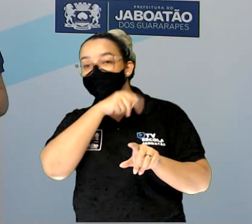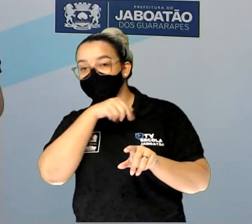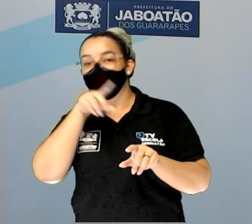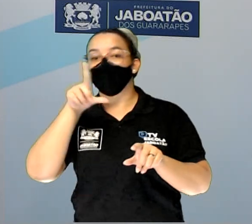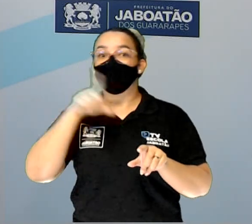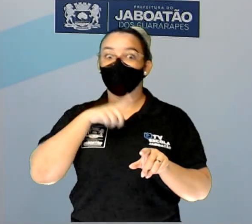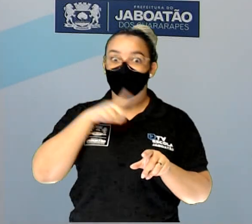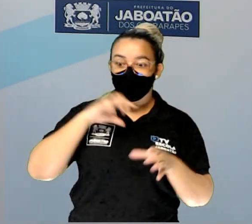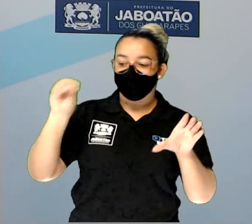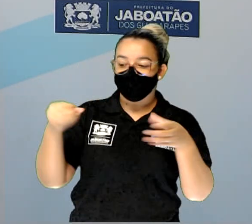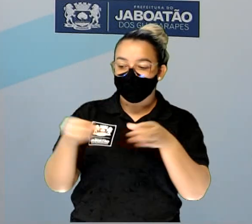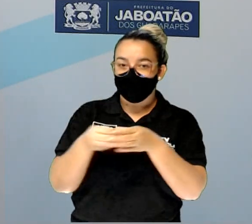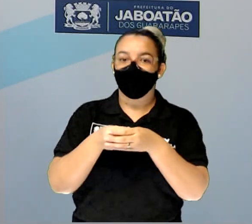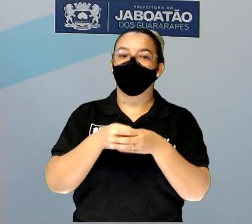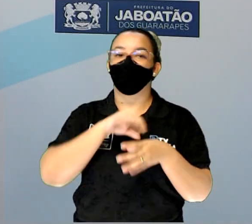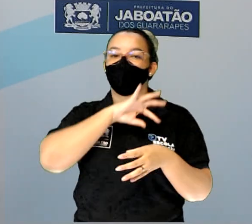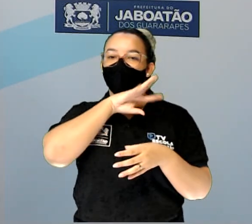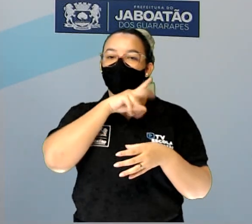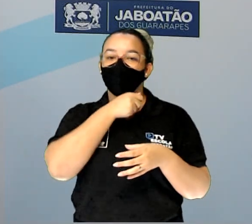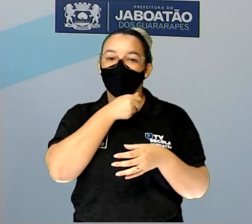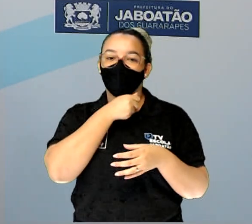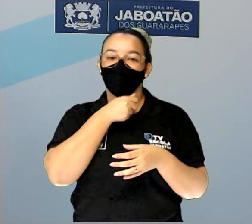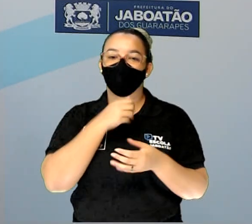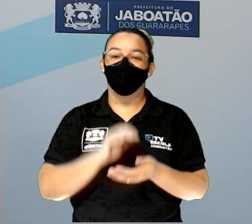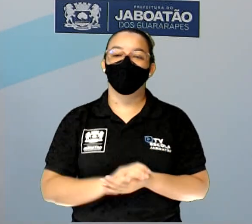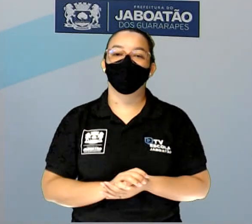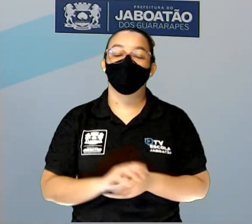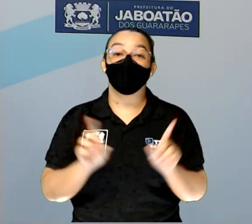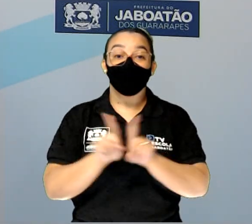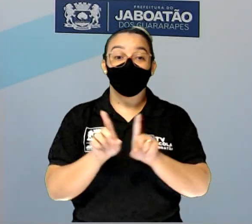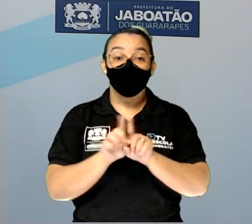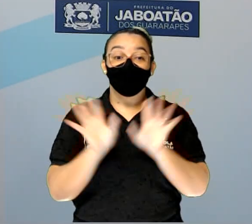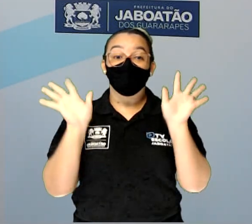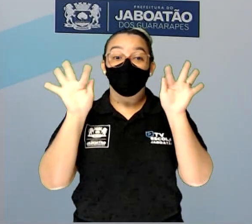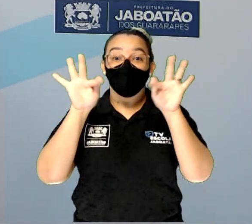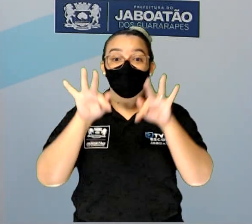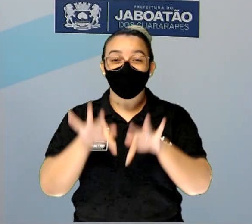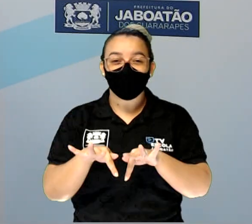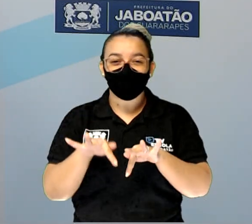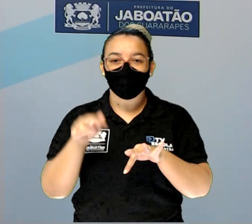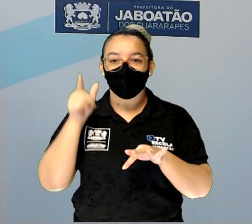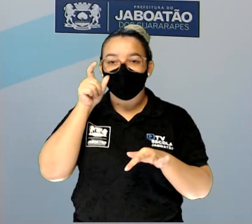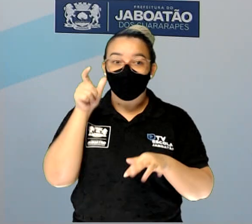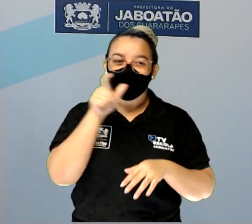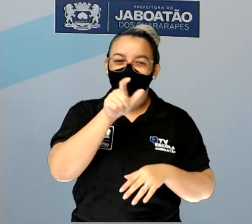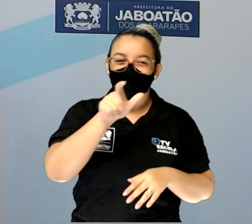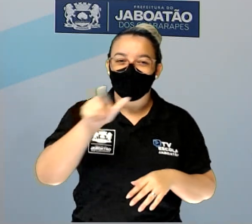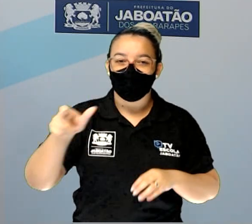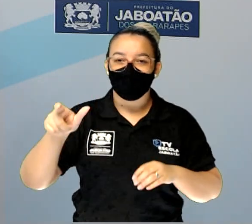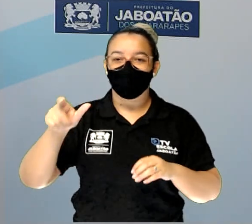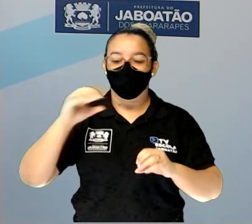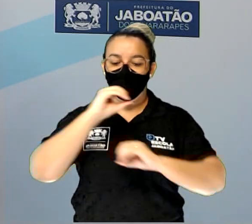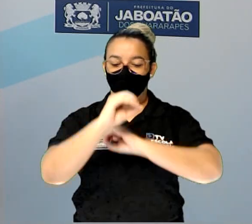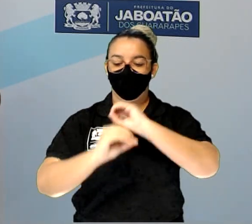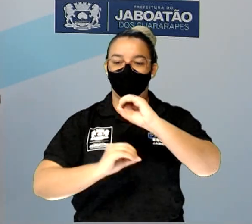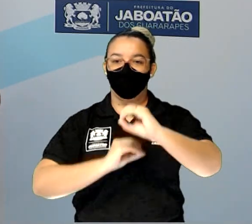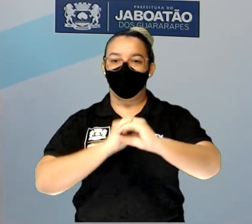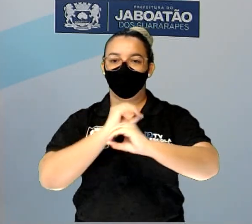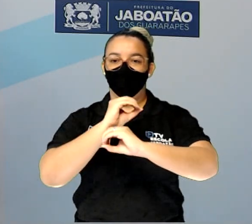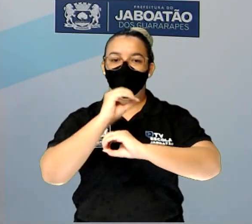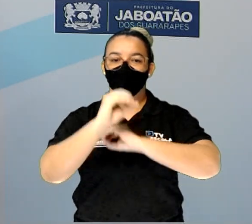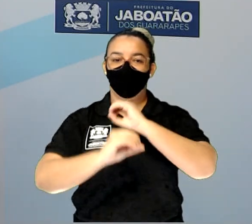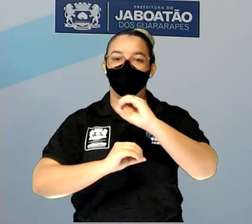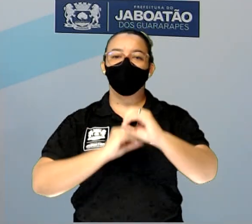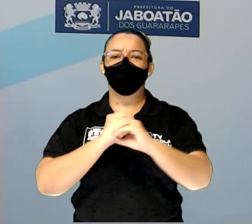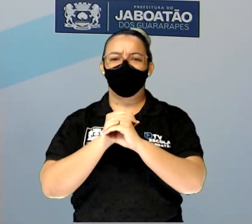de animais, certo? E por fim, a evidência molecular. Uma coisa interessante que a gente